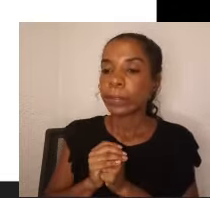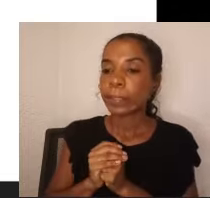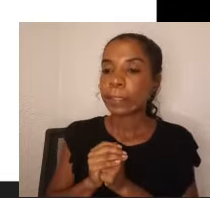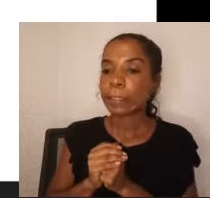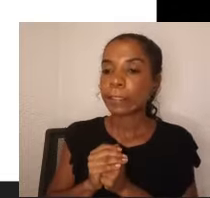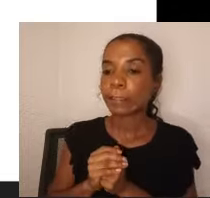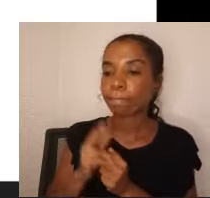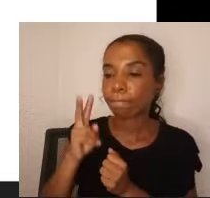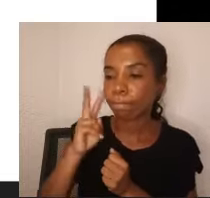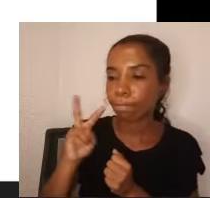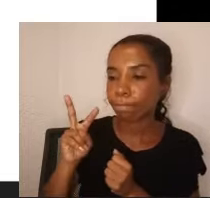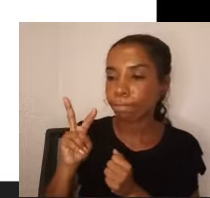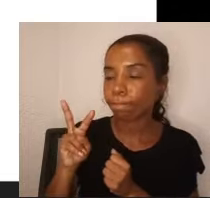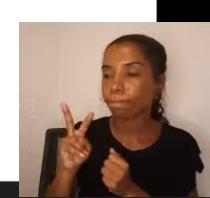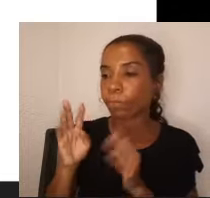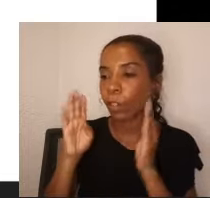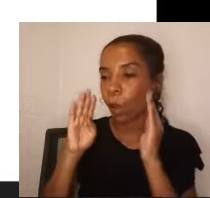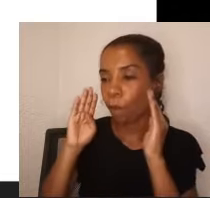nos focando